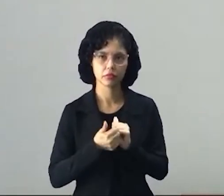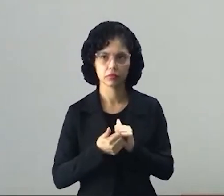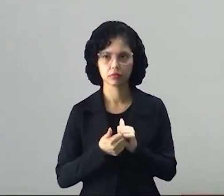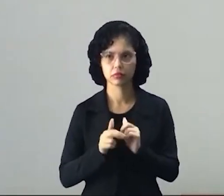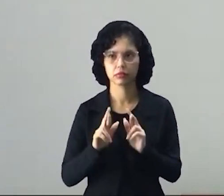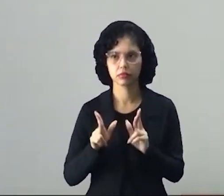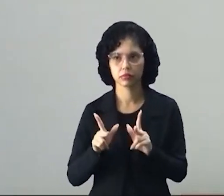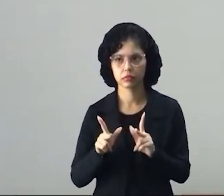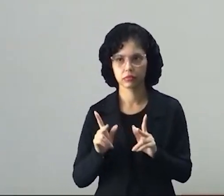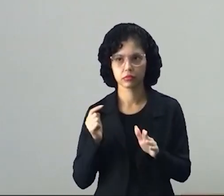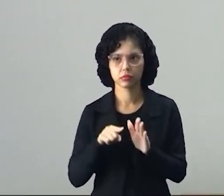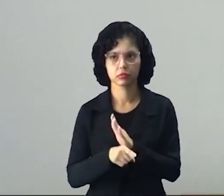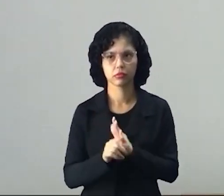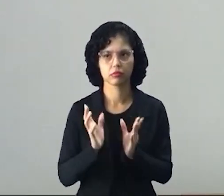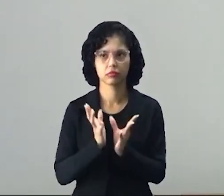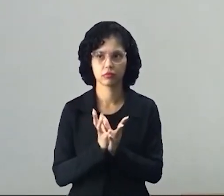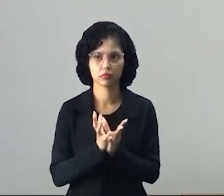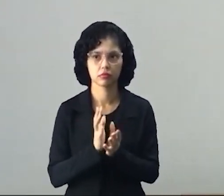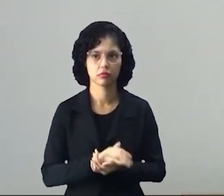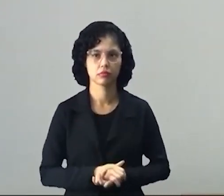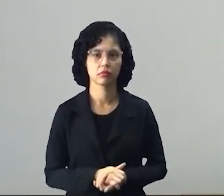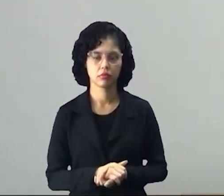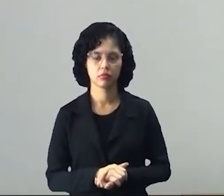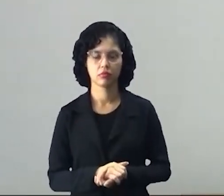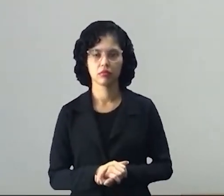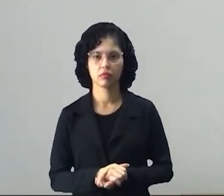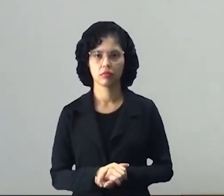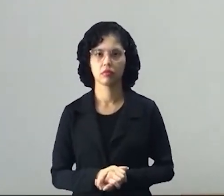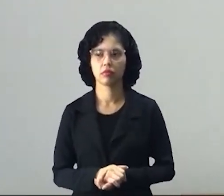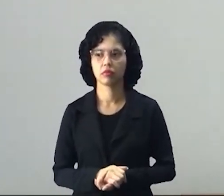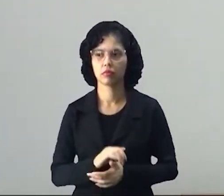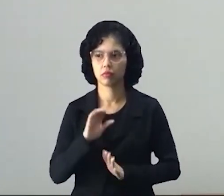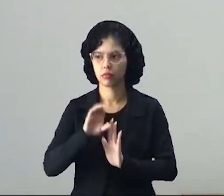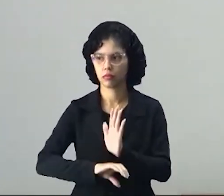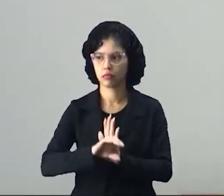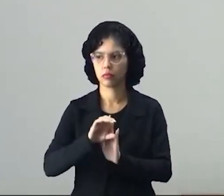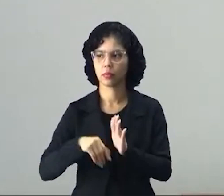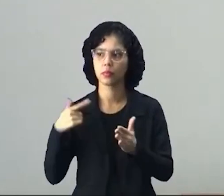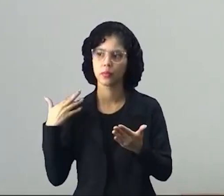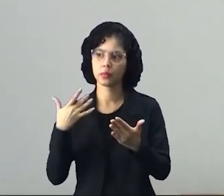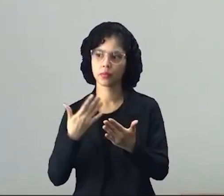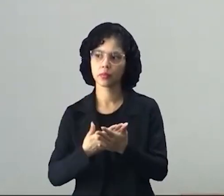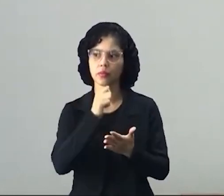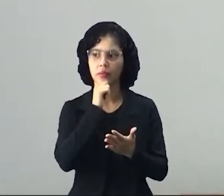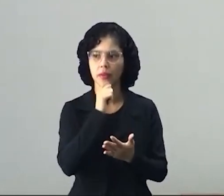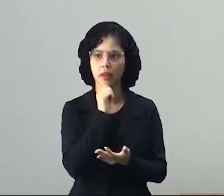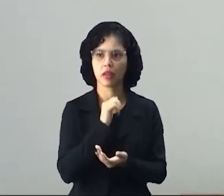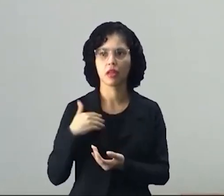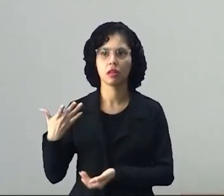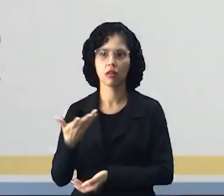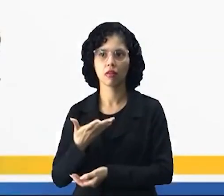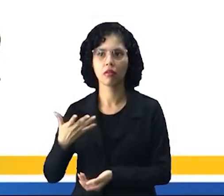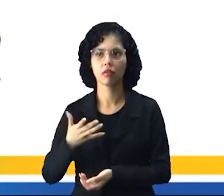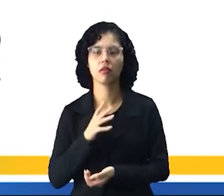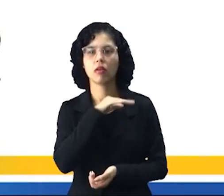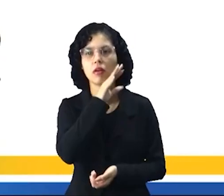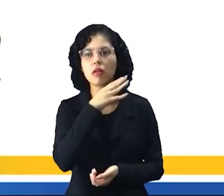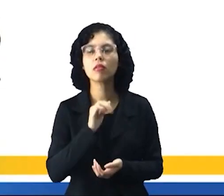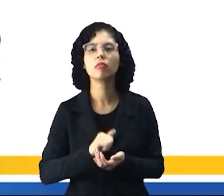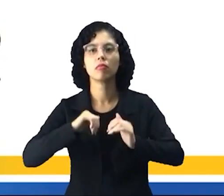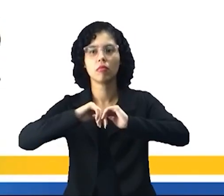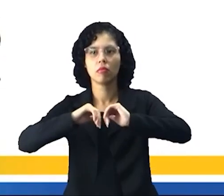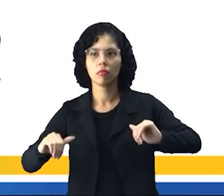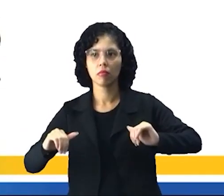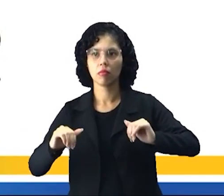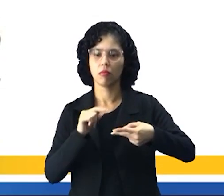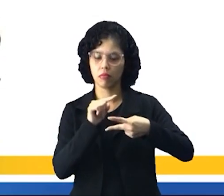adaptações mais diferentes dentro desse grupo, ok? Então, vamos avançar no nosso conteúdo. Basicamente, os animais podem ser separados